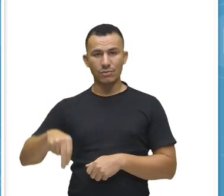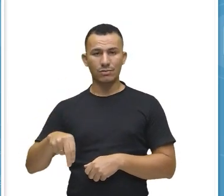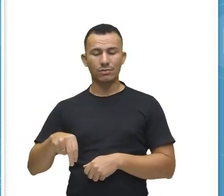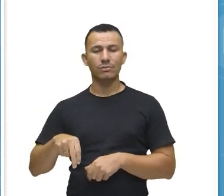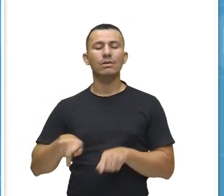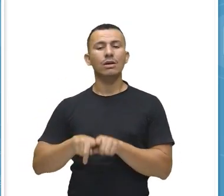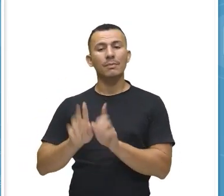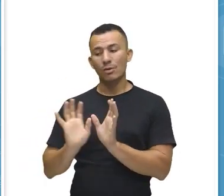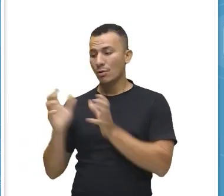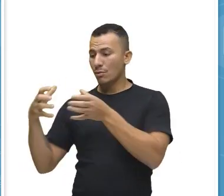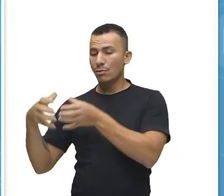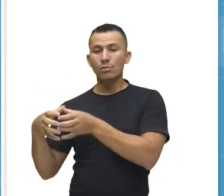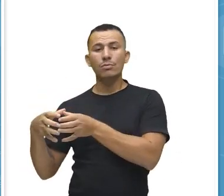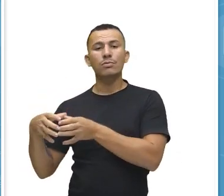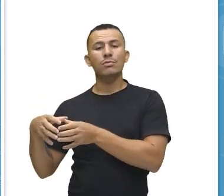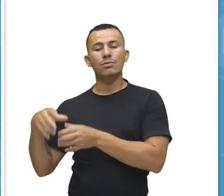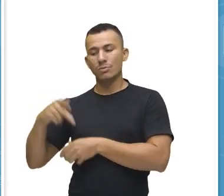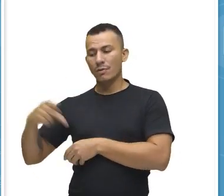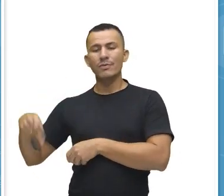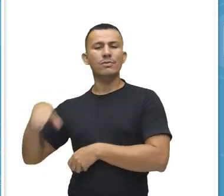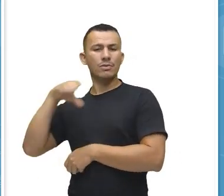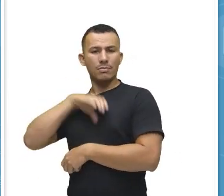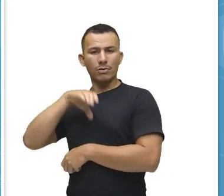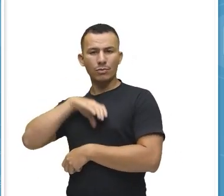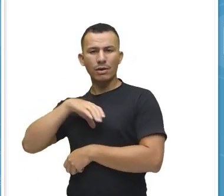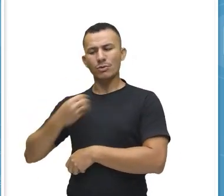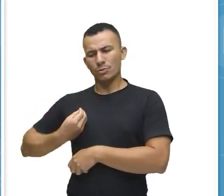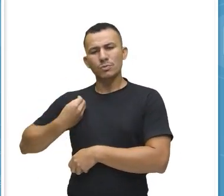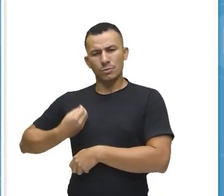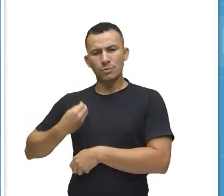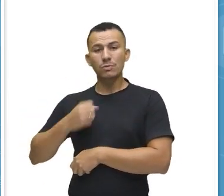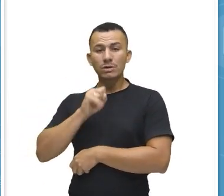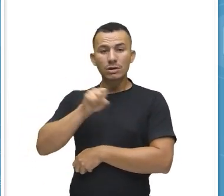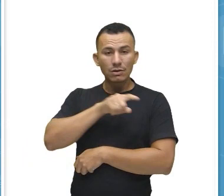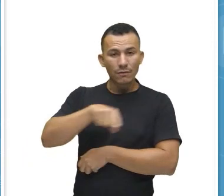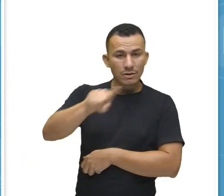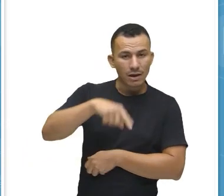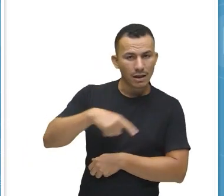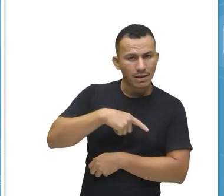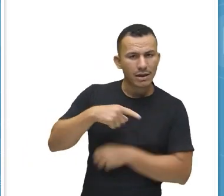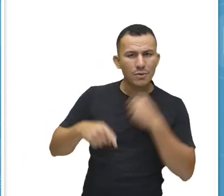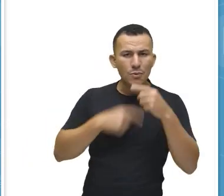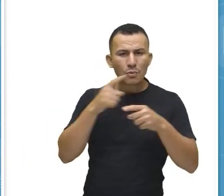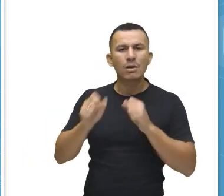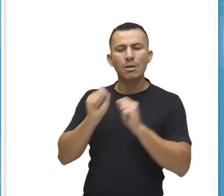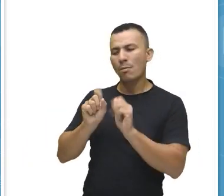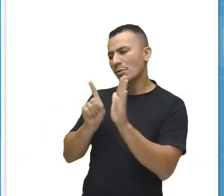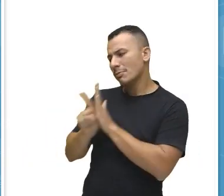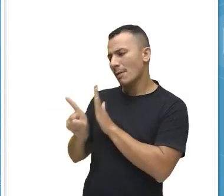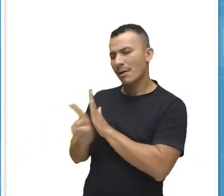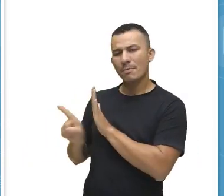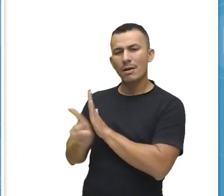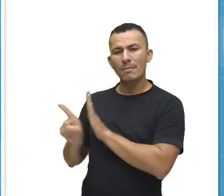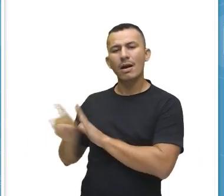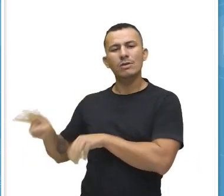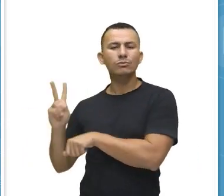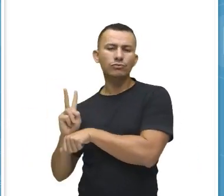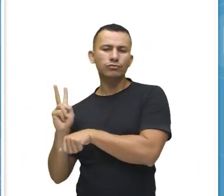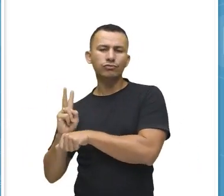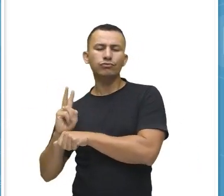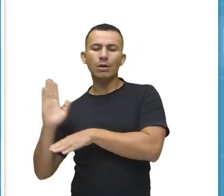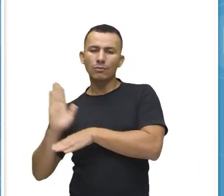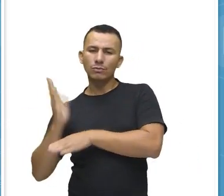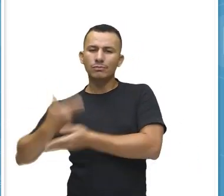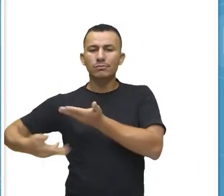língua portuguesa também aí, presente no chat. Se você tiver alguma dúvida, entre em contato também com nossos professores, que